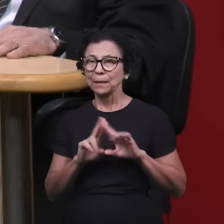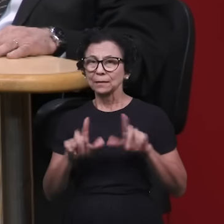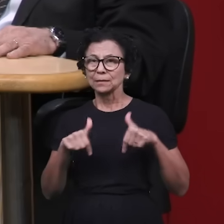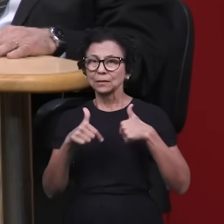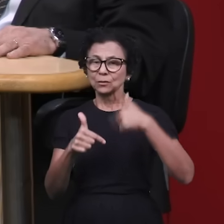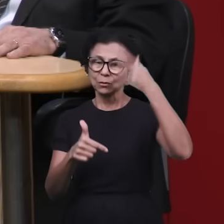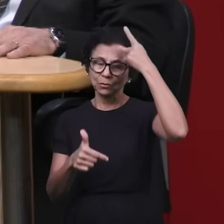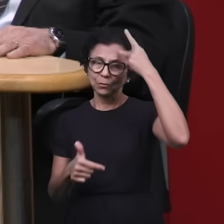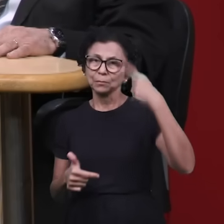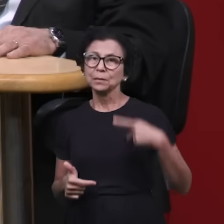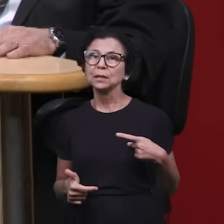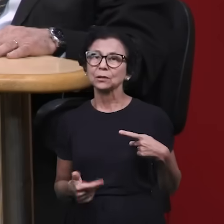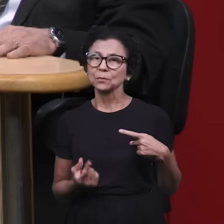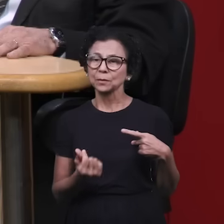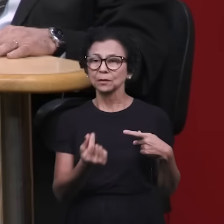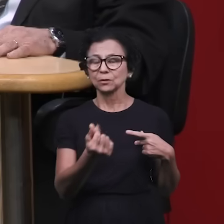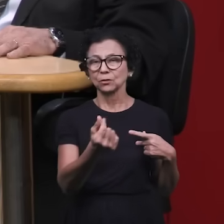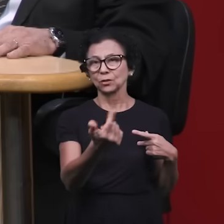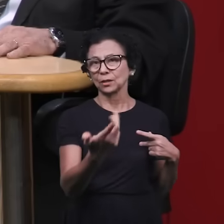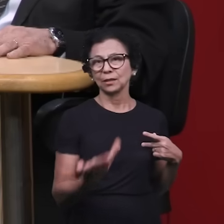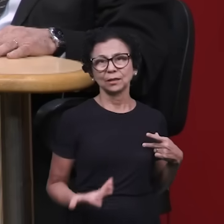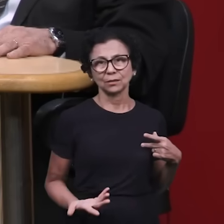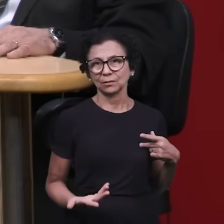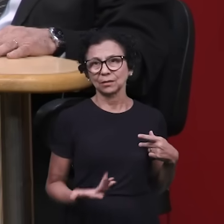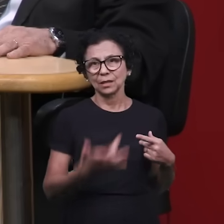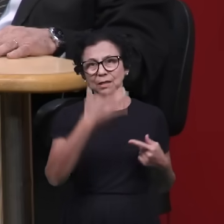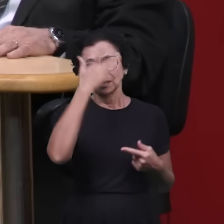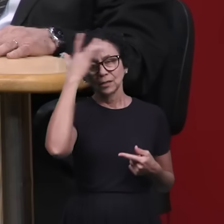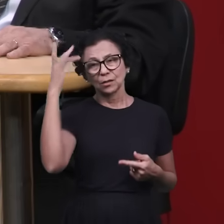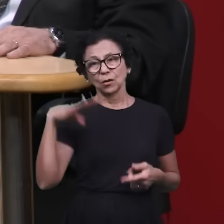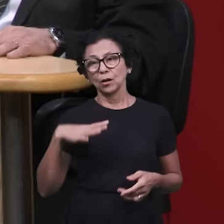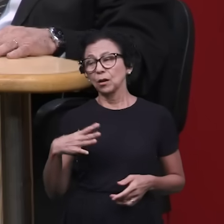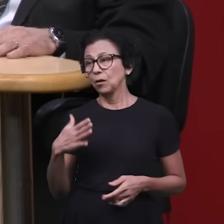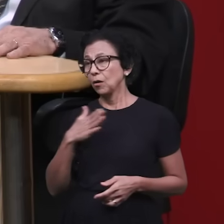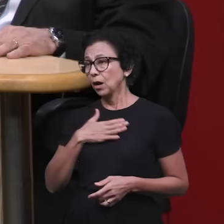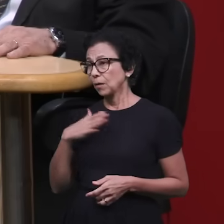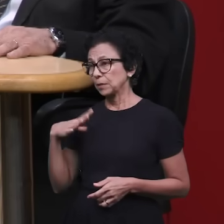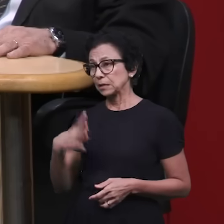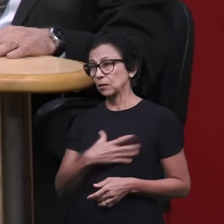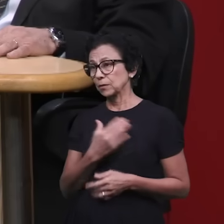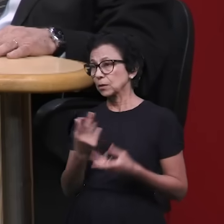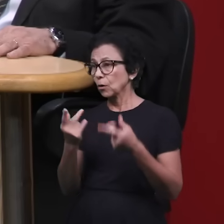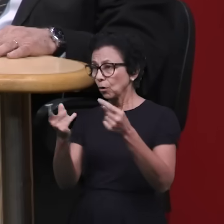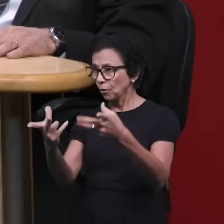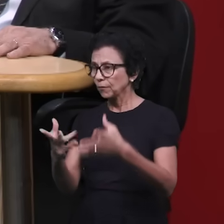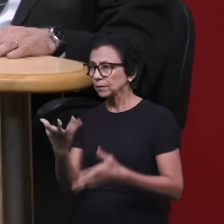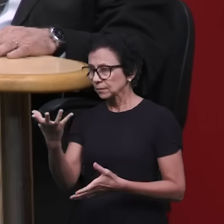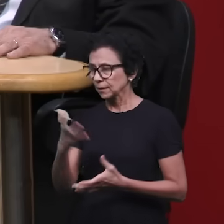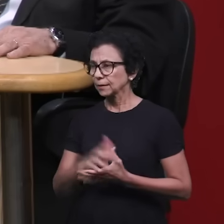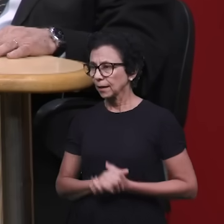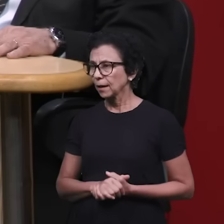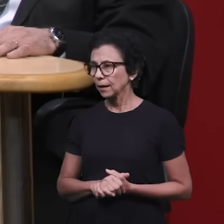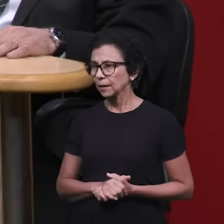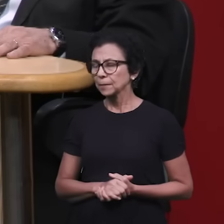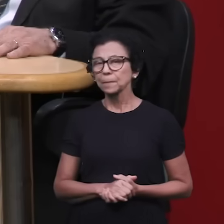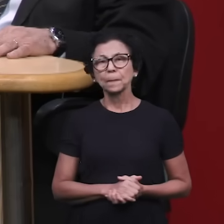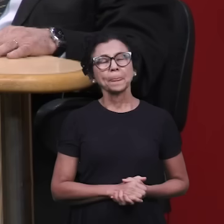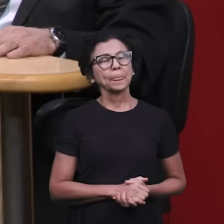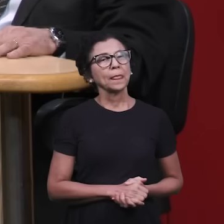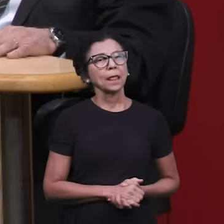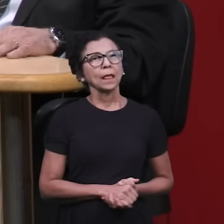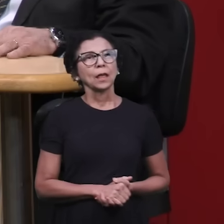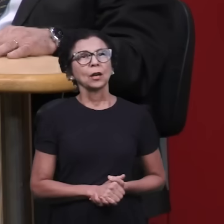porque isso envolvia contribuição. Havia pessoas que vendiam salvação. Teve um que, por exemplo, Tetzel, né? Tetzel dizia que quanto